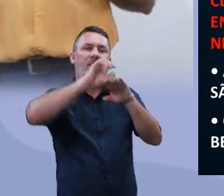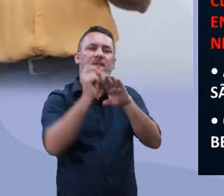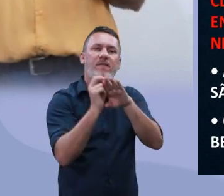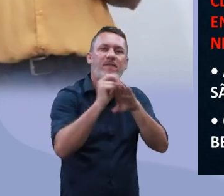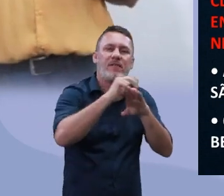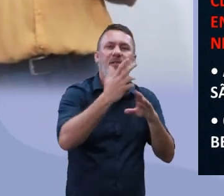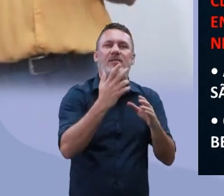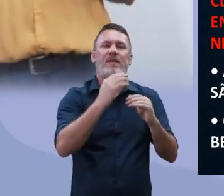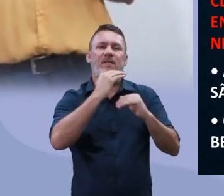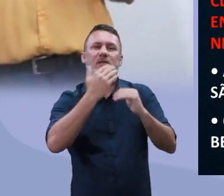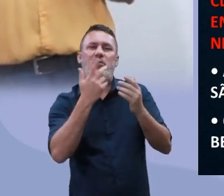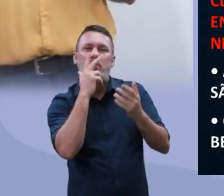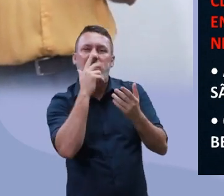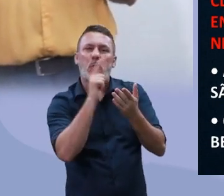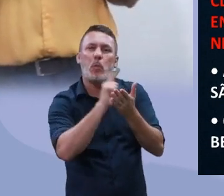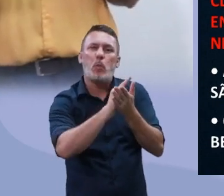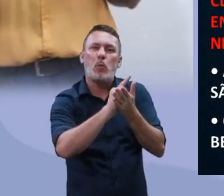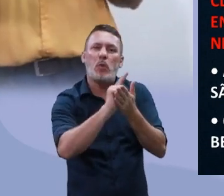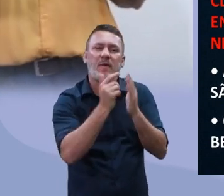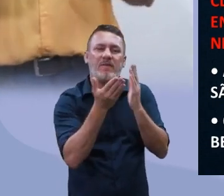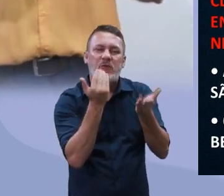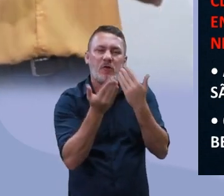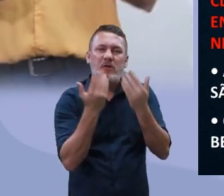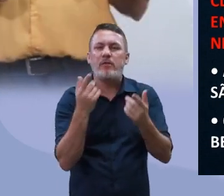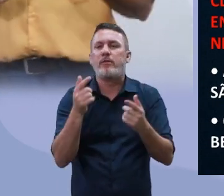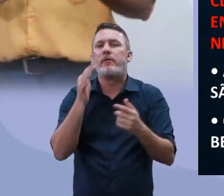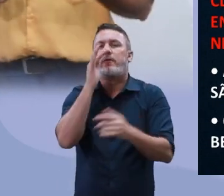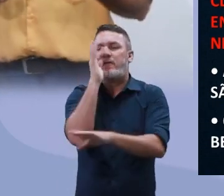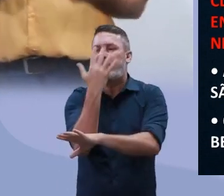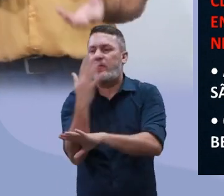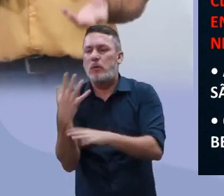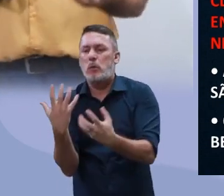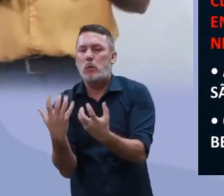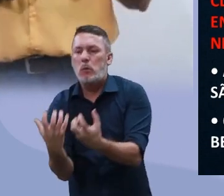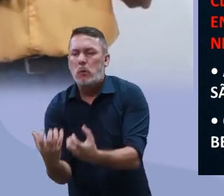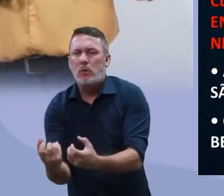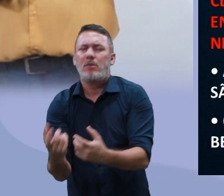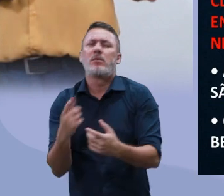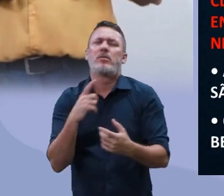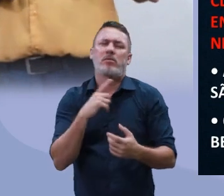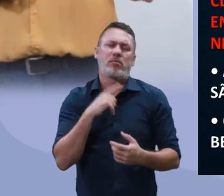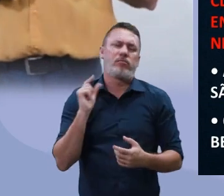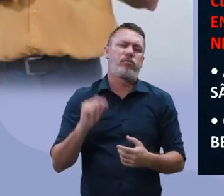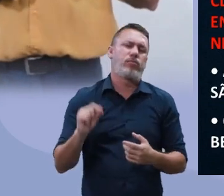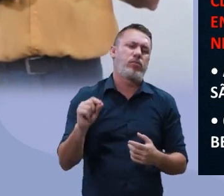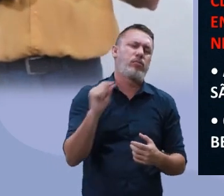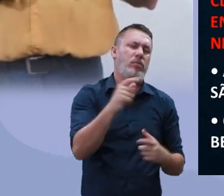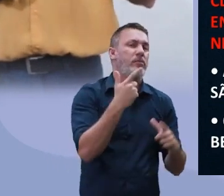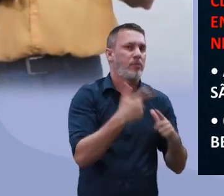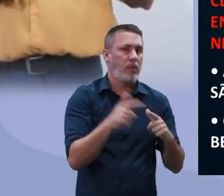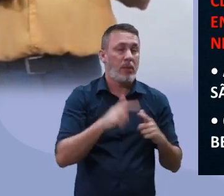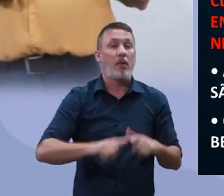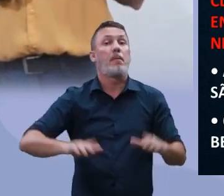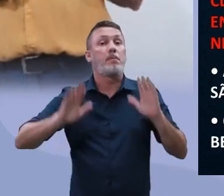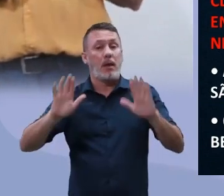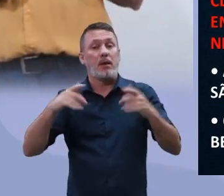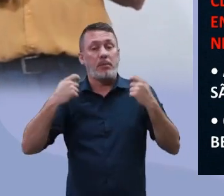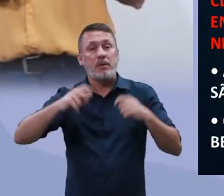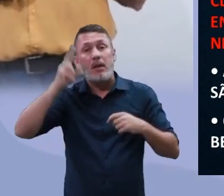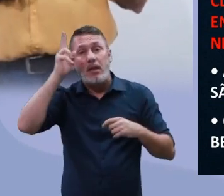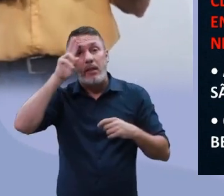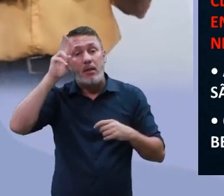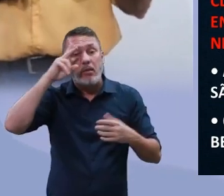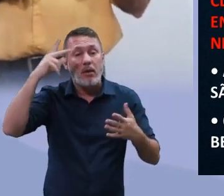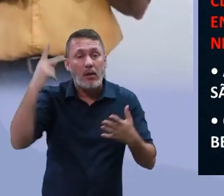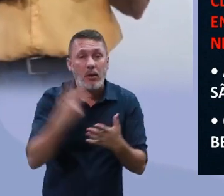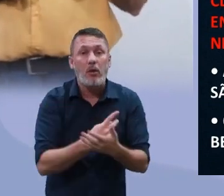viscosidade, vai estar alterando a questão da vegetação, as áreas de cultivo, então gerando inúmeros danos. Porém, a gente tem que lembrar